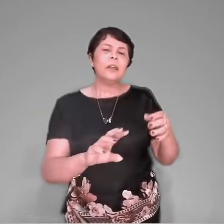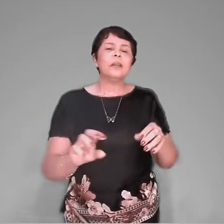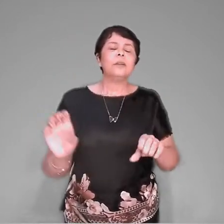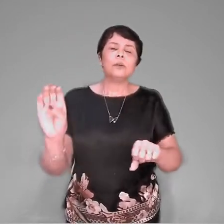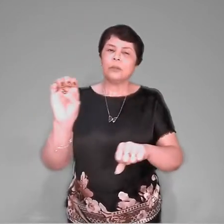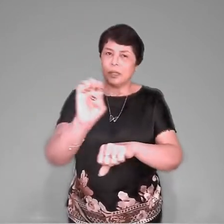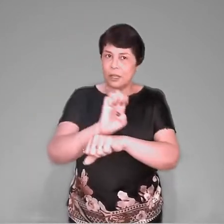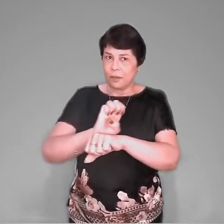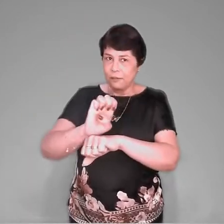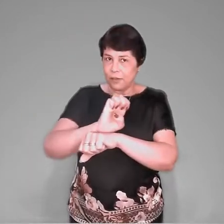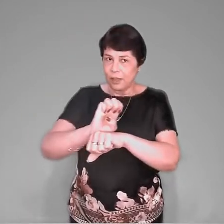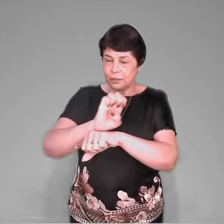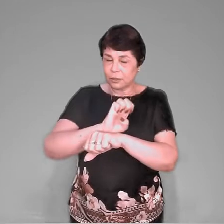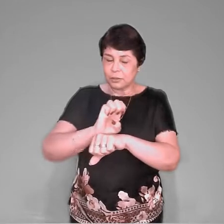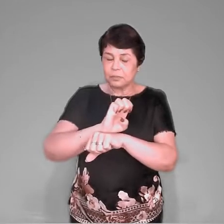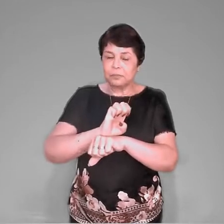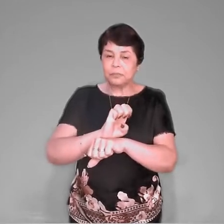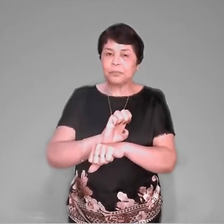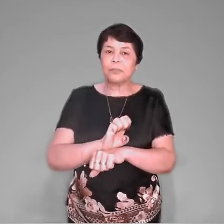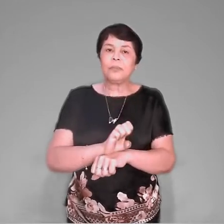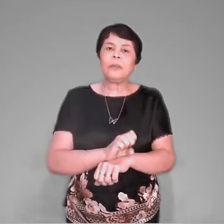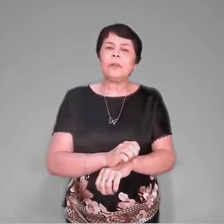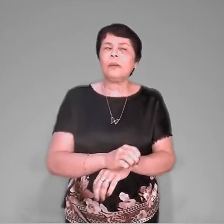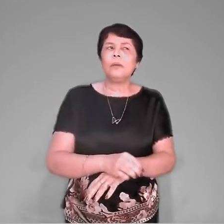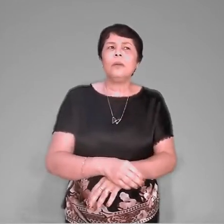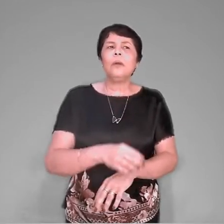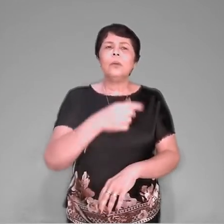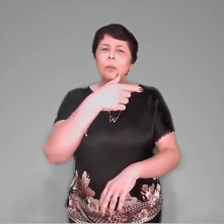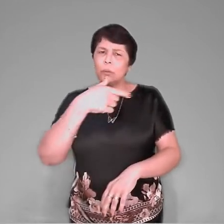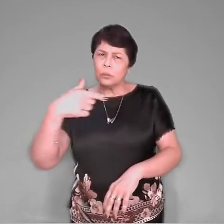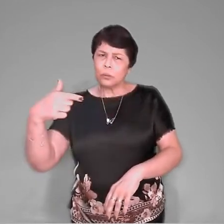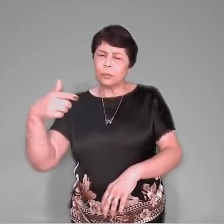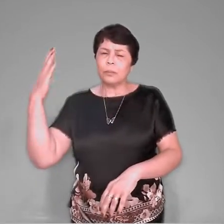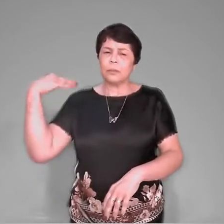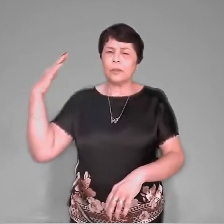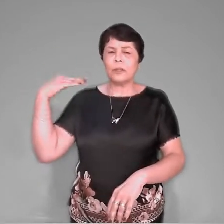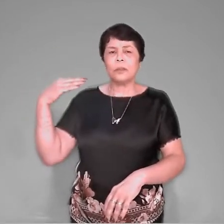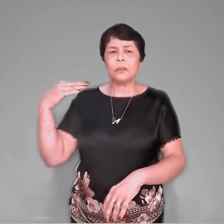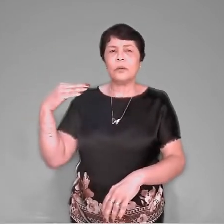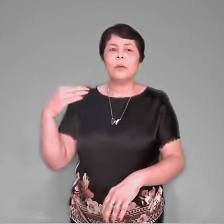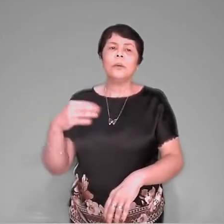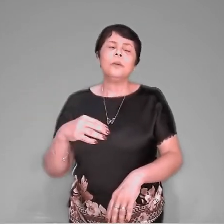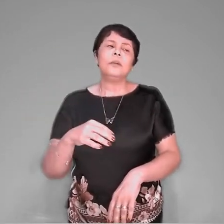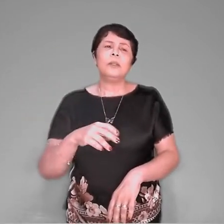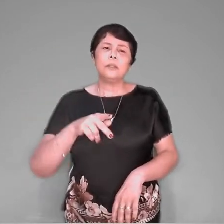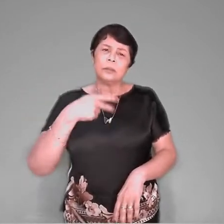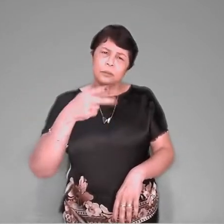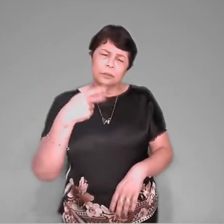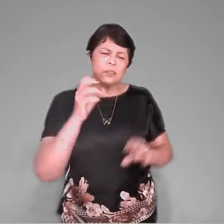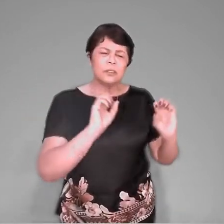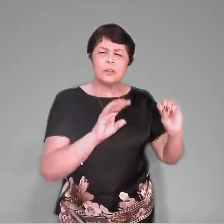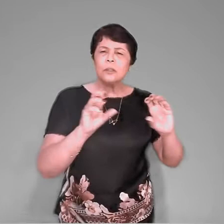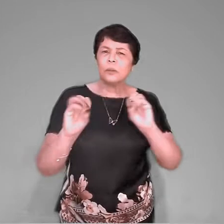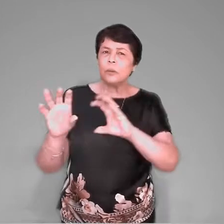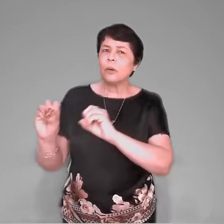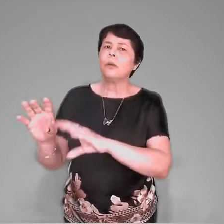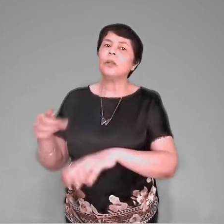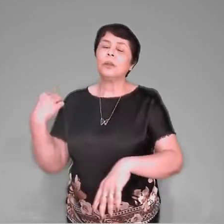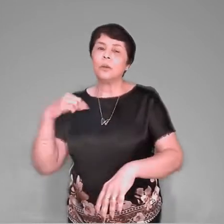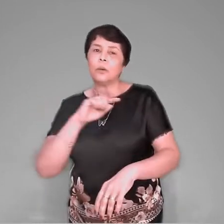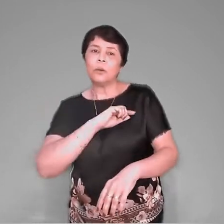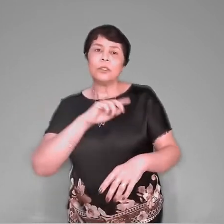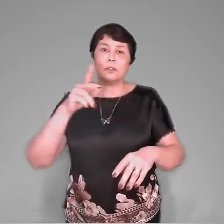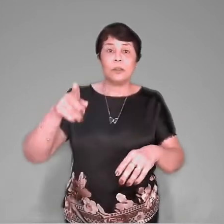Paulo aos Efésios. Lembra que domingo passado eu falei que nós estamos construídos sobre o fundamento dos apóstolos e